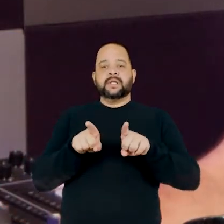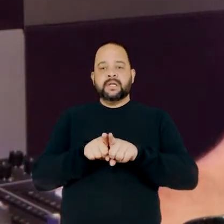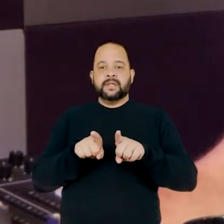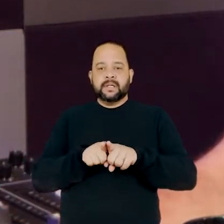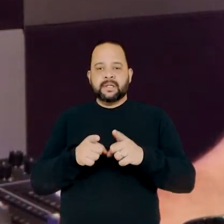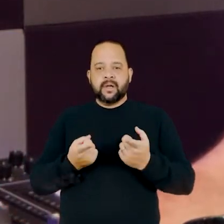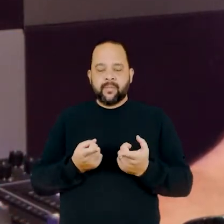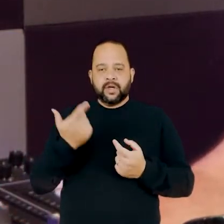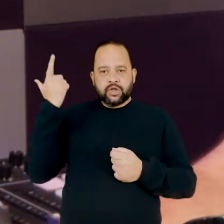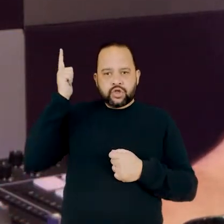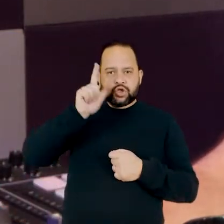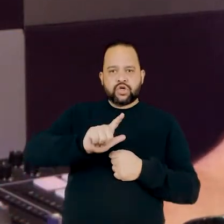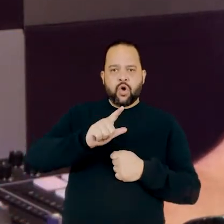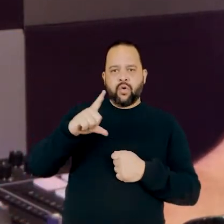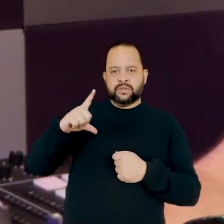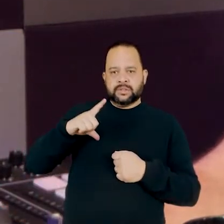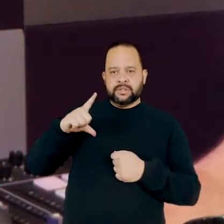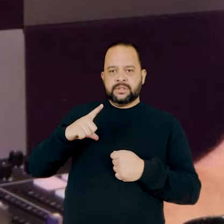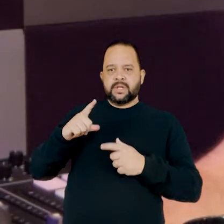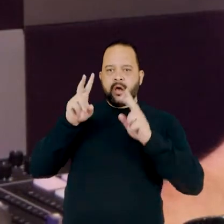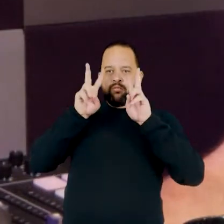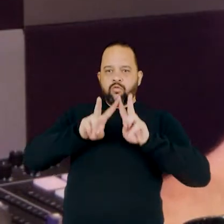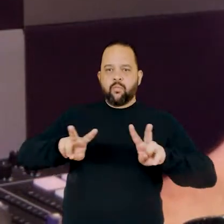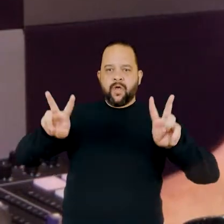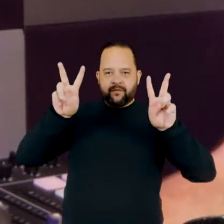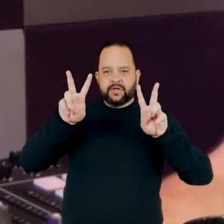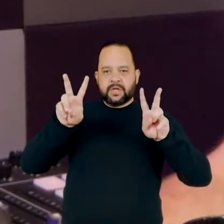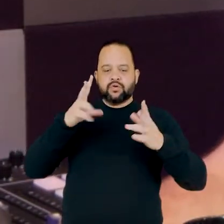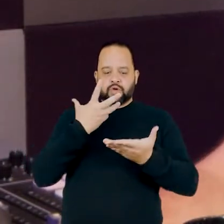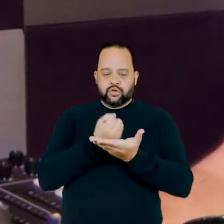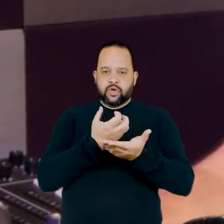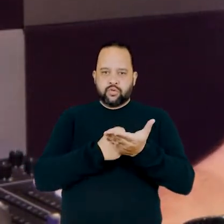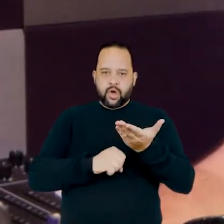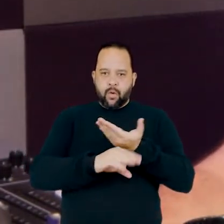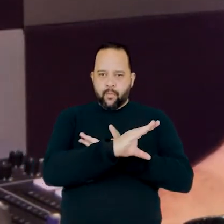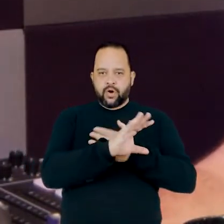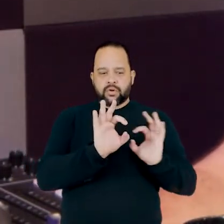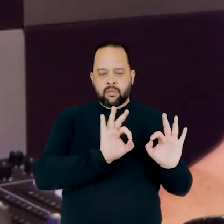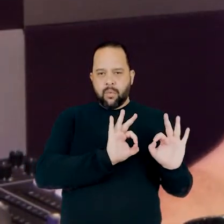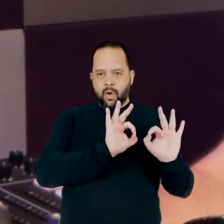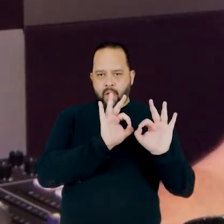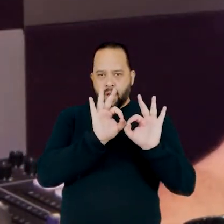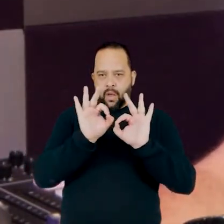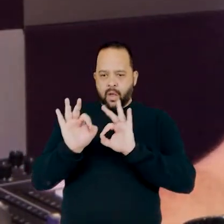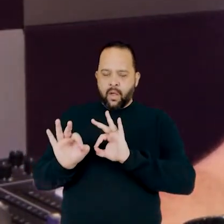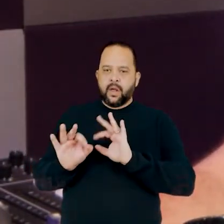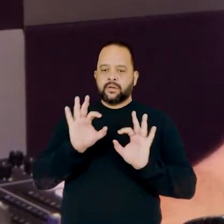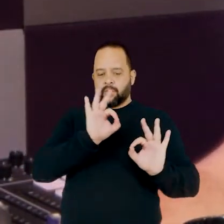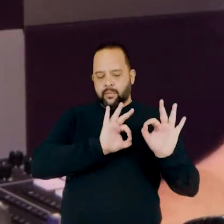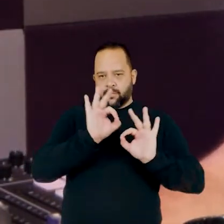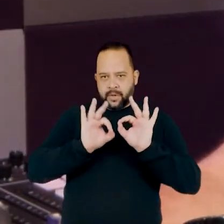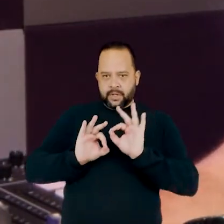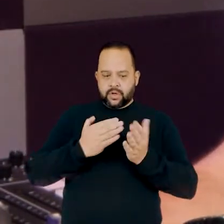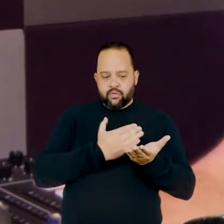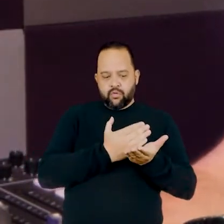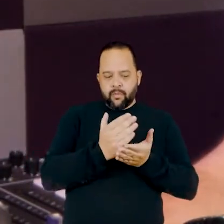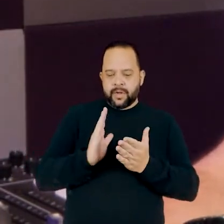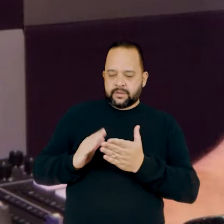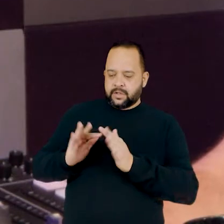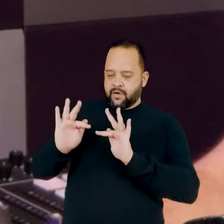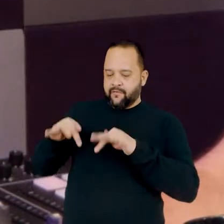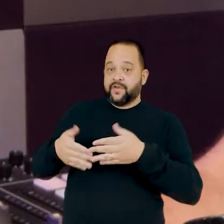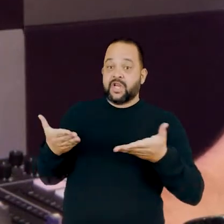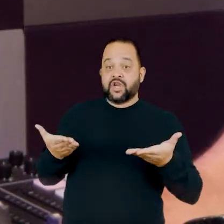em si conseguir ter uma visão do que é o podcast do começo ao fim, Da criação de um formato. Até o final, nós já tínhamos essa